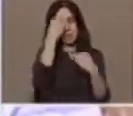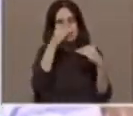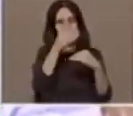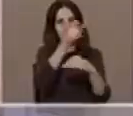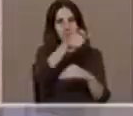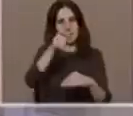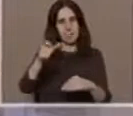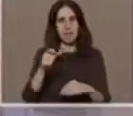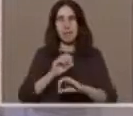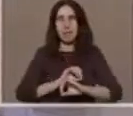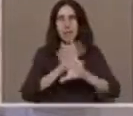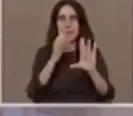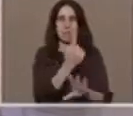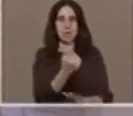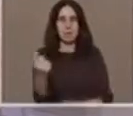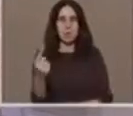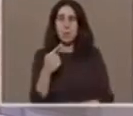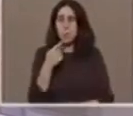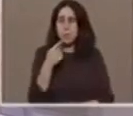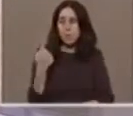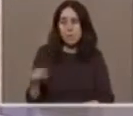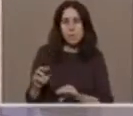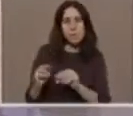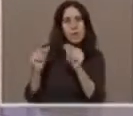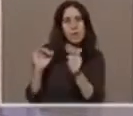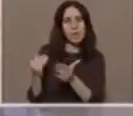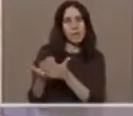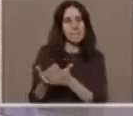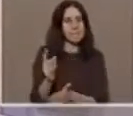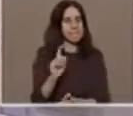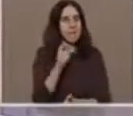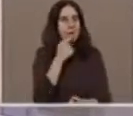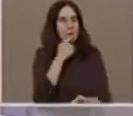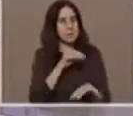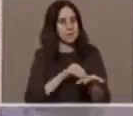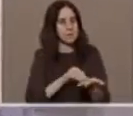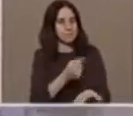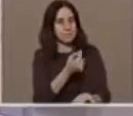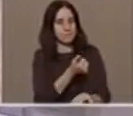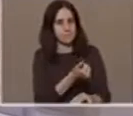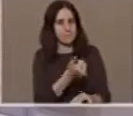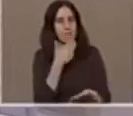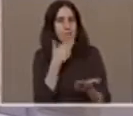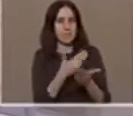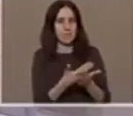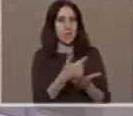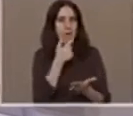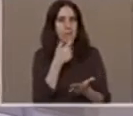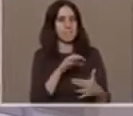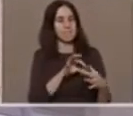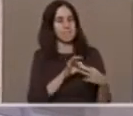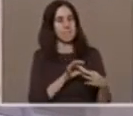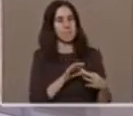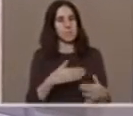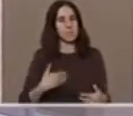de nós. Não é da abundância que surge o milagre, mas sim da pobreza aliada à atitude solidária de